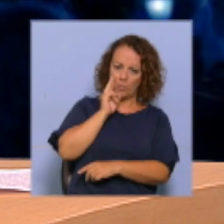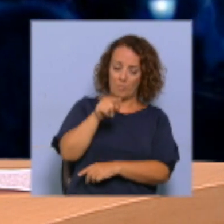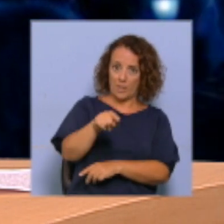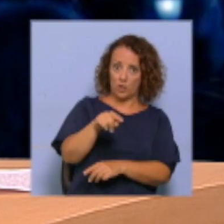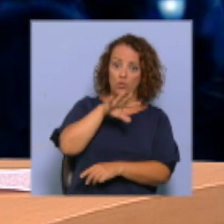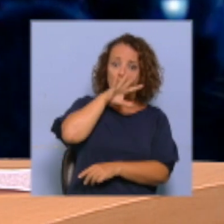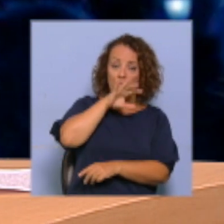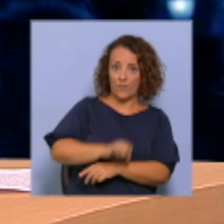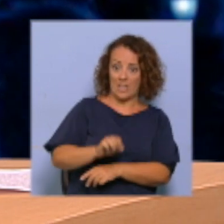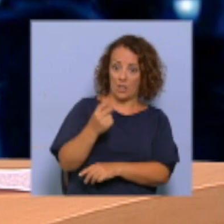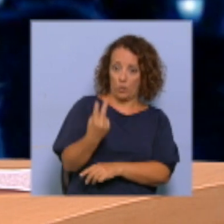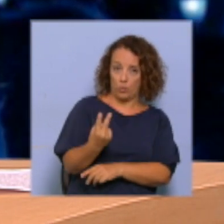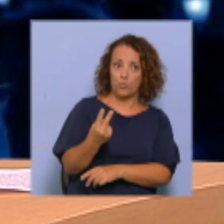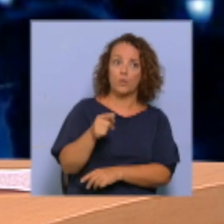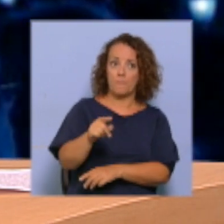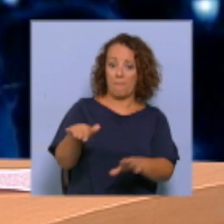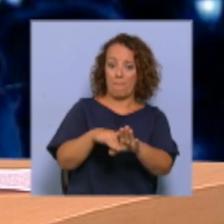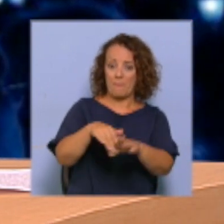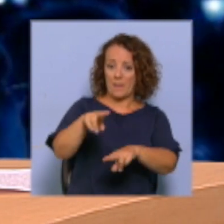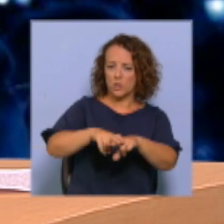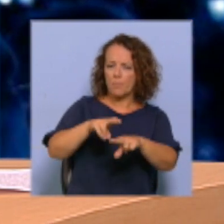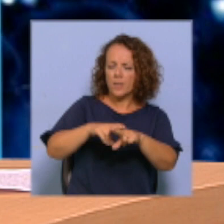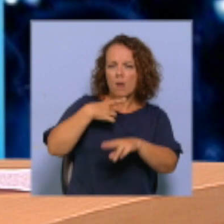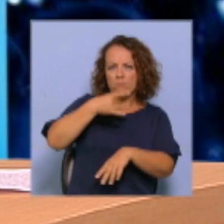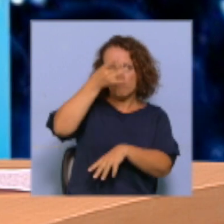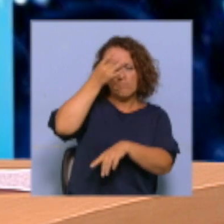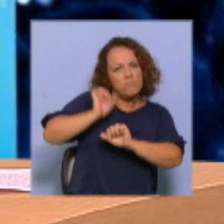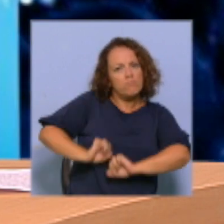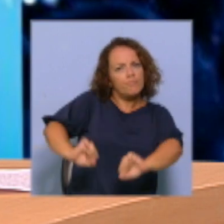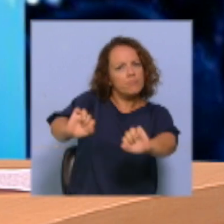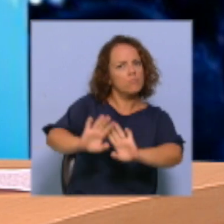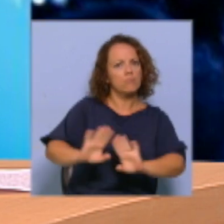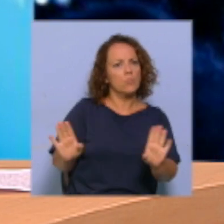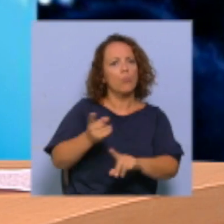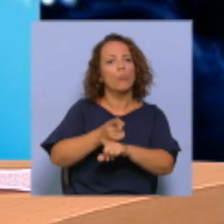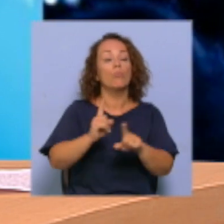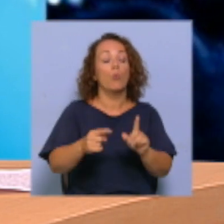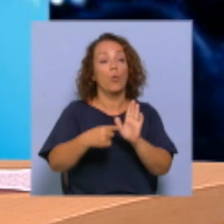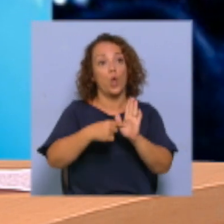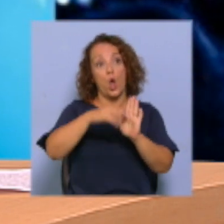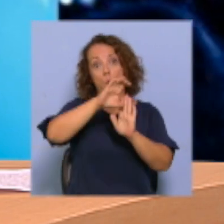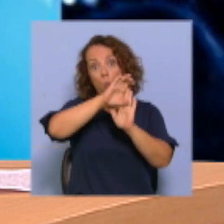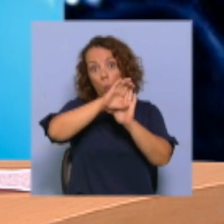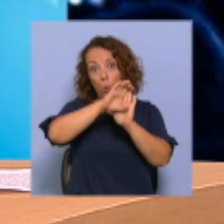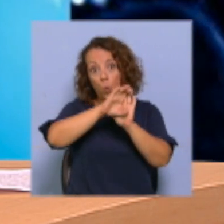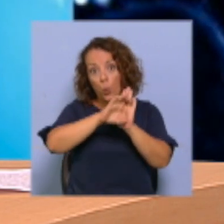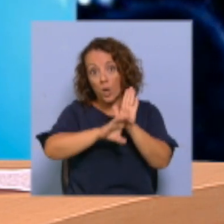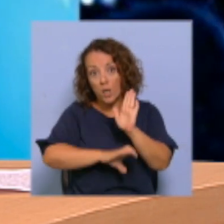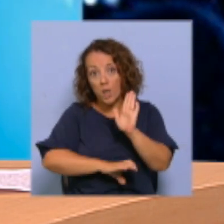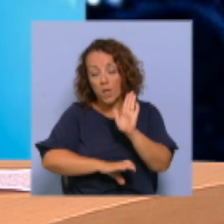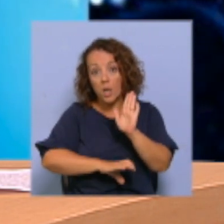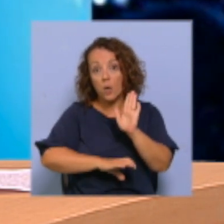dos filhos nesta disciplina, que tem uma parte do seu currículo dedicada